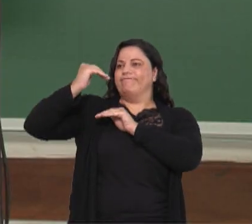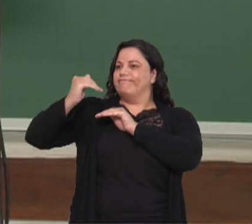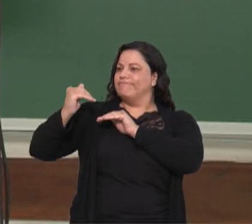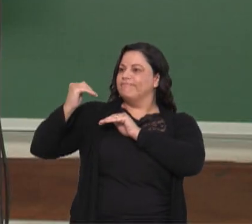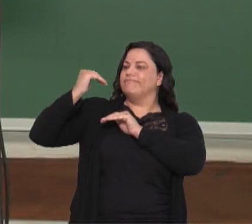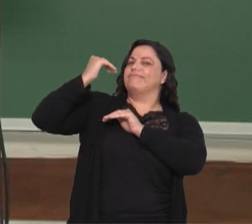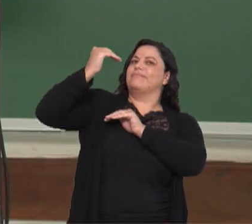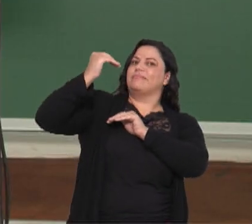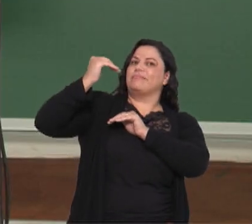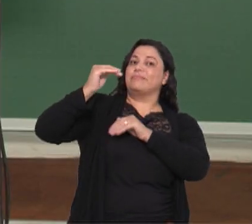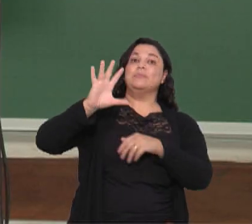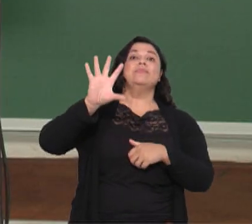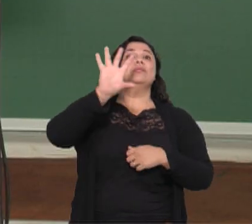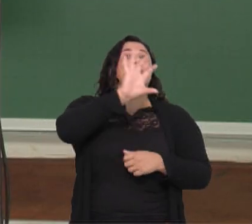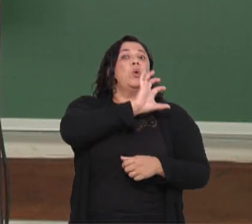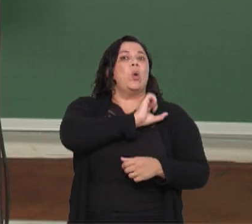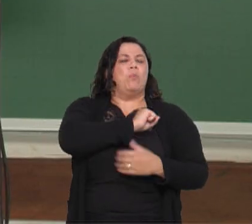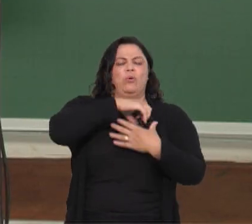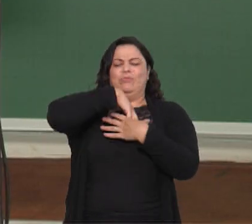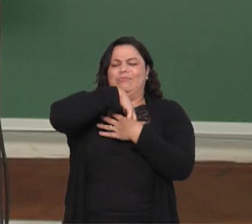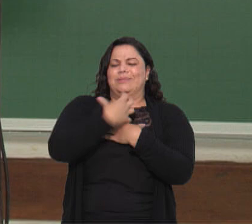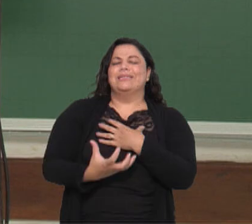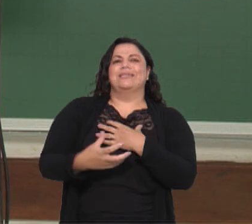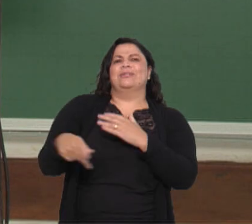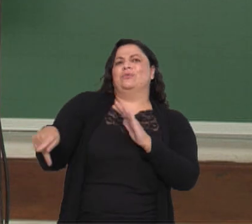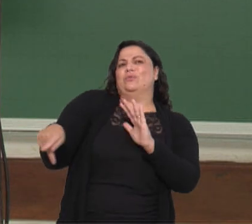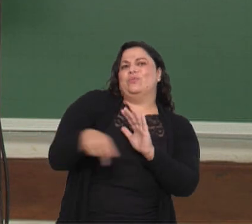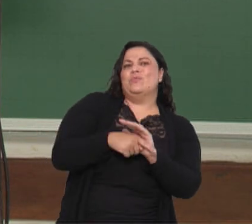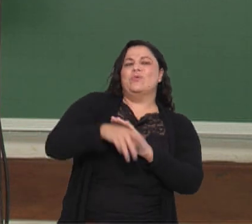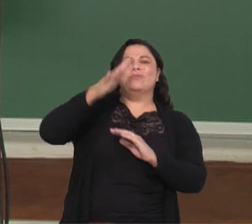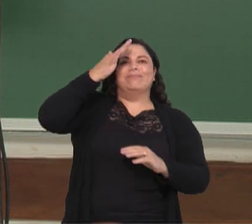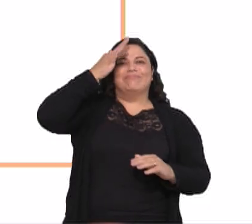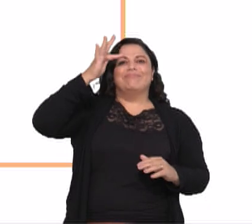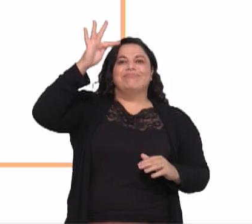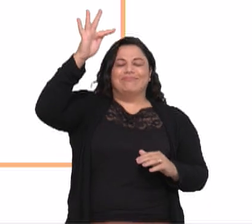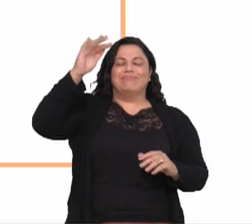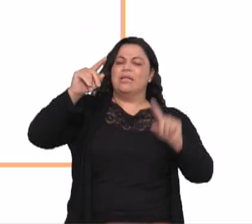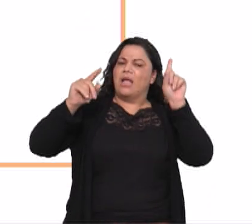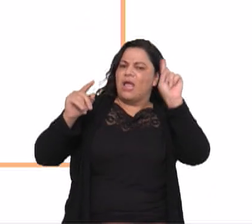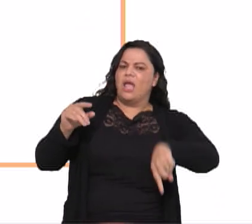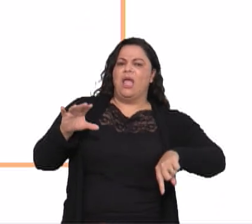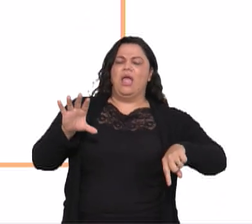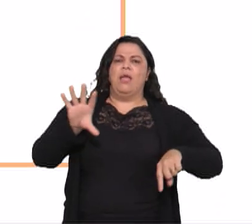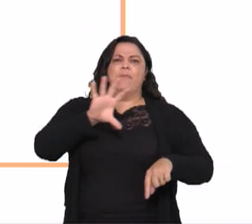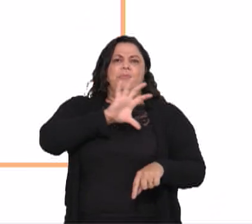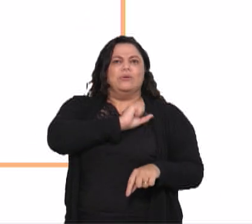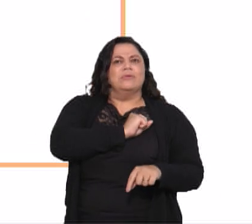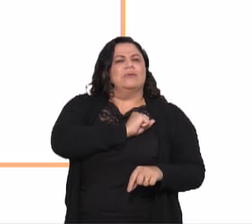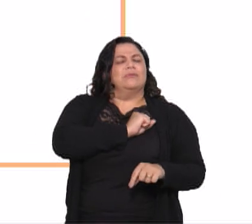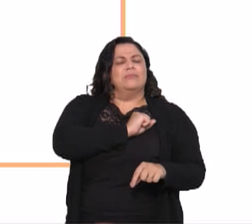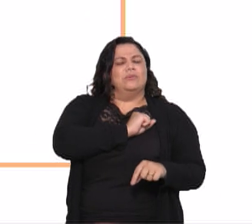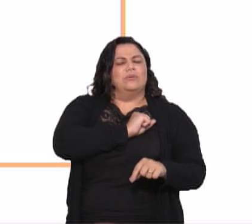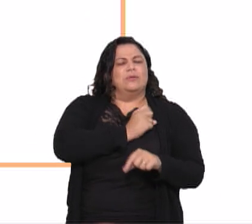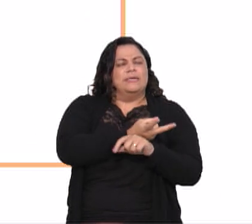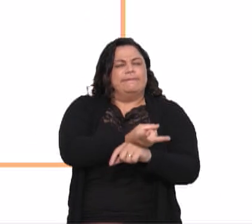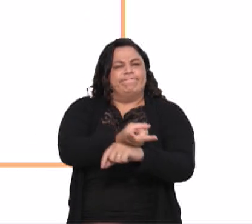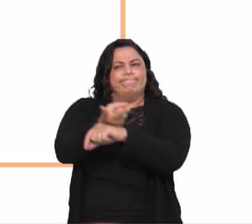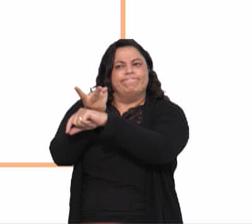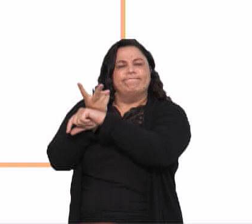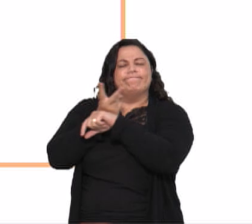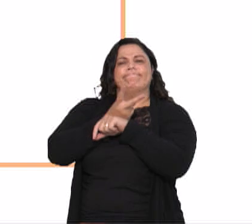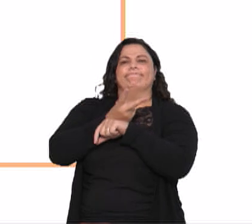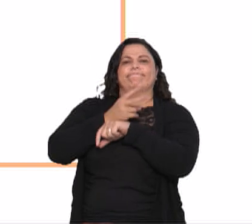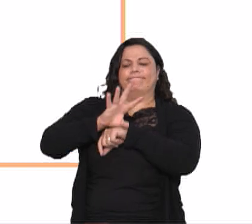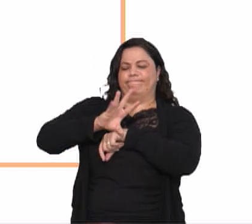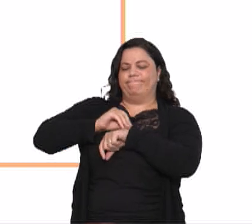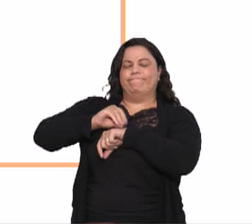amor seria uma atitude filosófica. É por amor que o filósofo alcança e busca o conhecimento. É